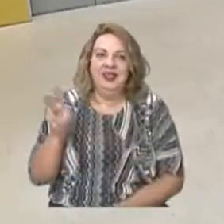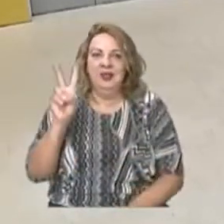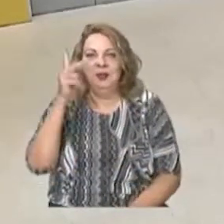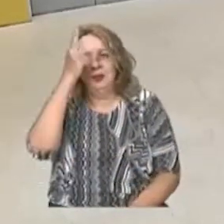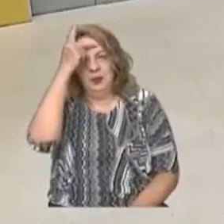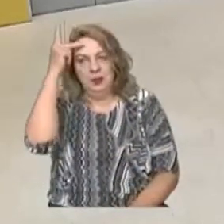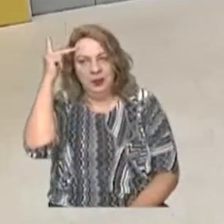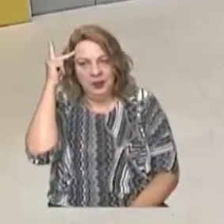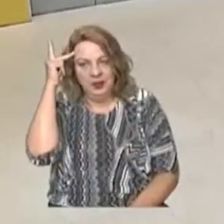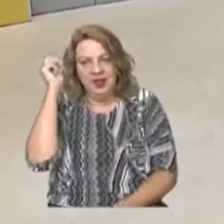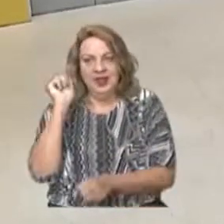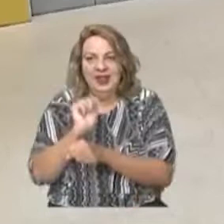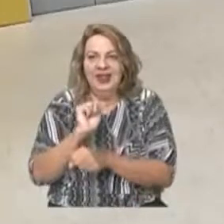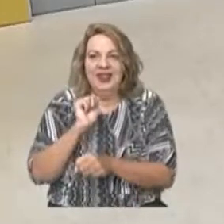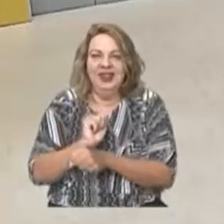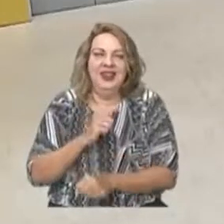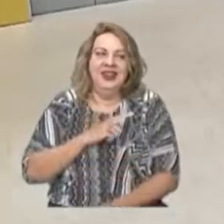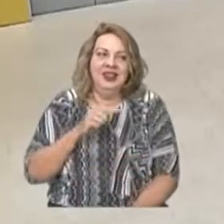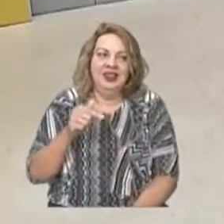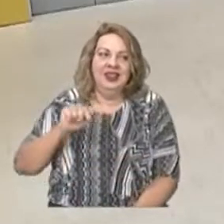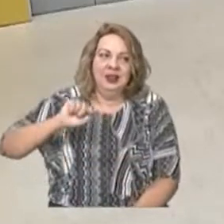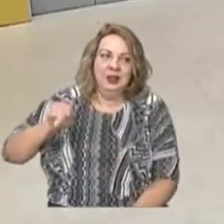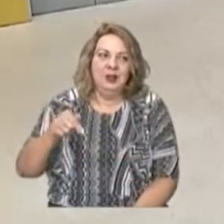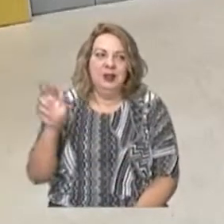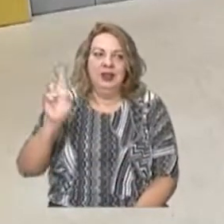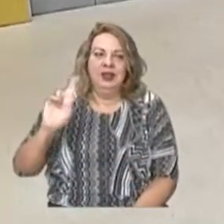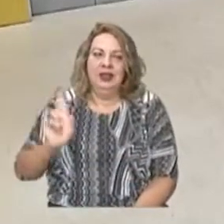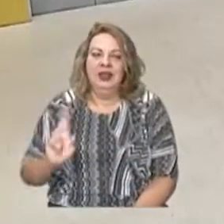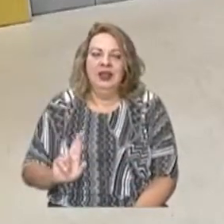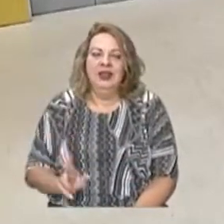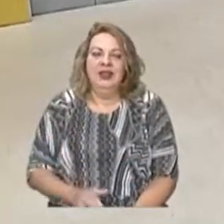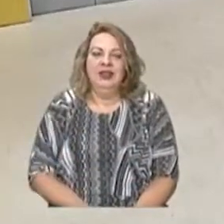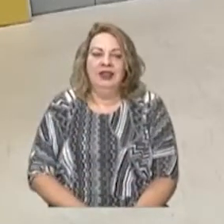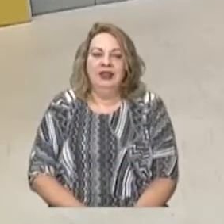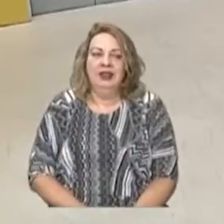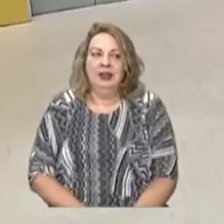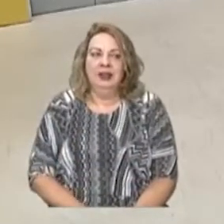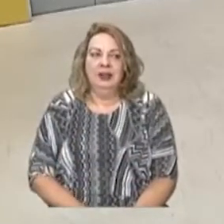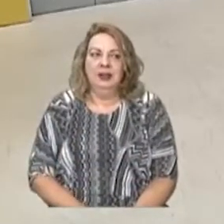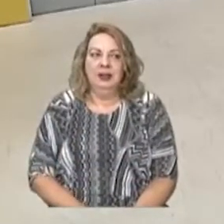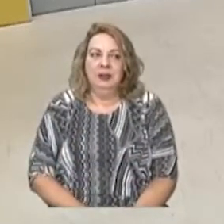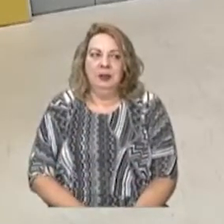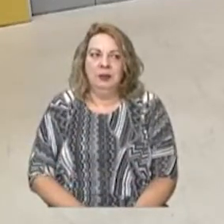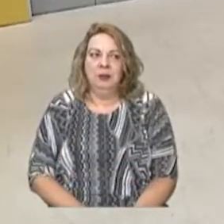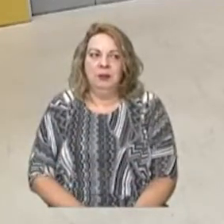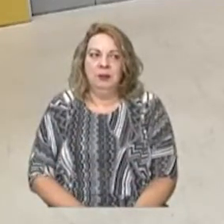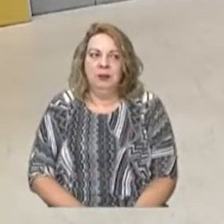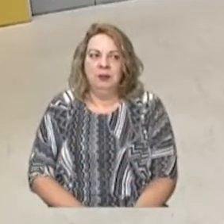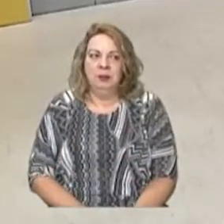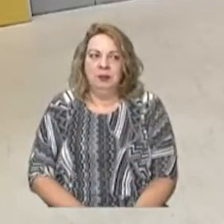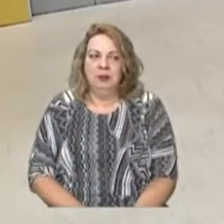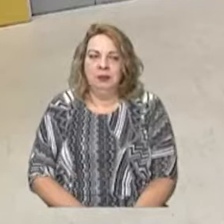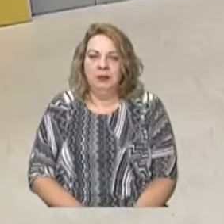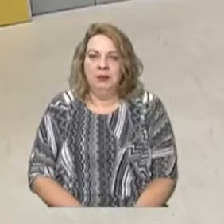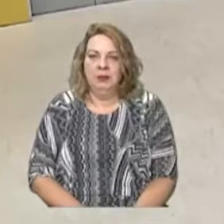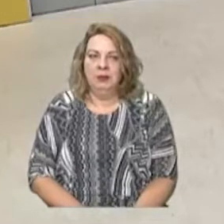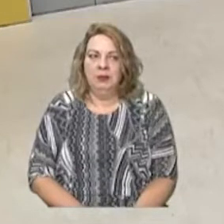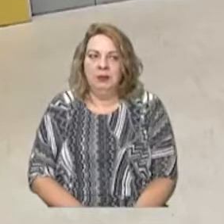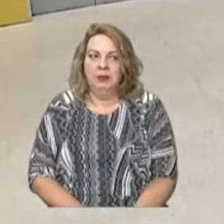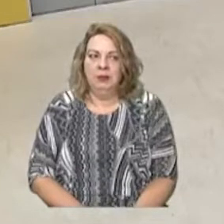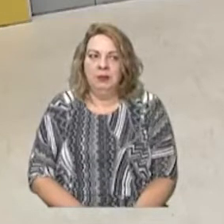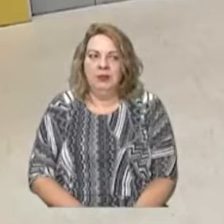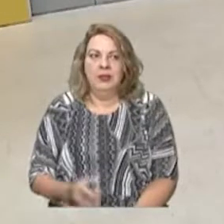títulos à expectativa valendo R$7.000. Vamos para a próxima então, para ver se agora decide, hein? Vou chamar e